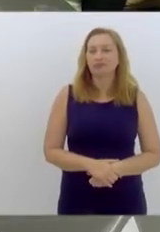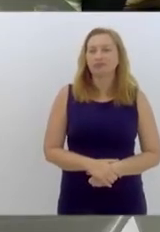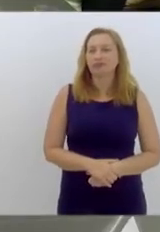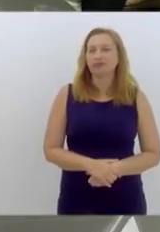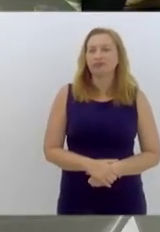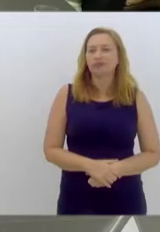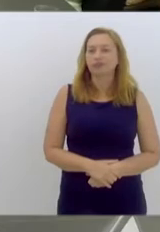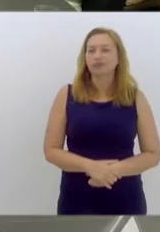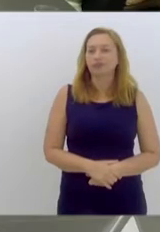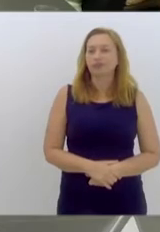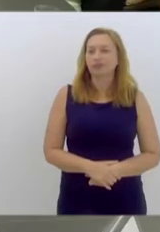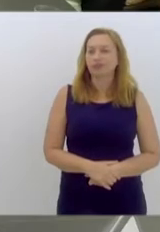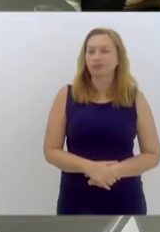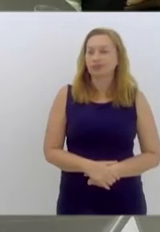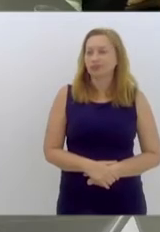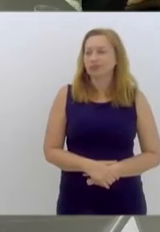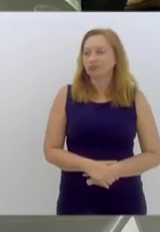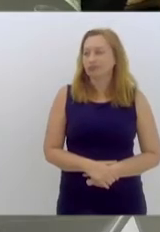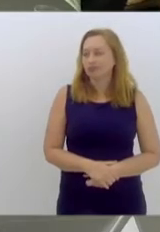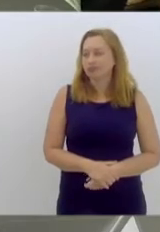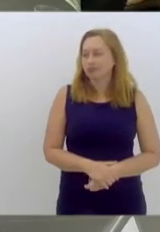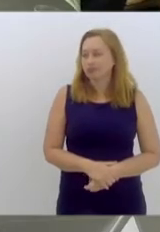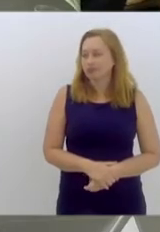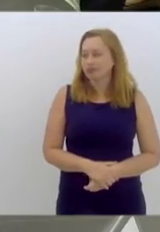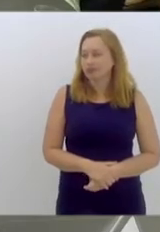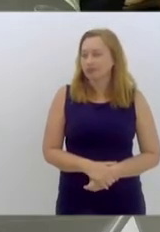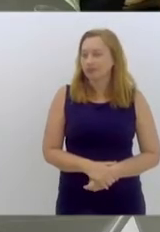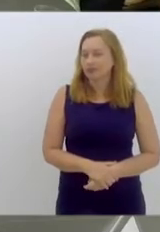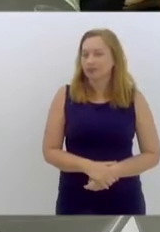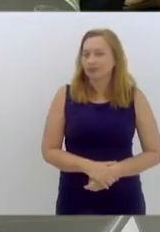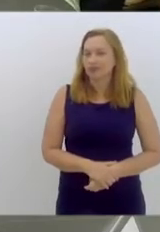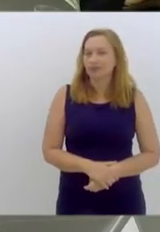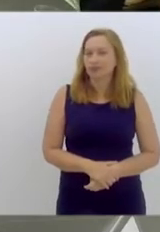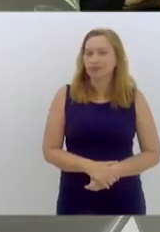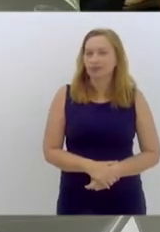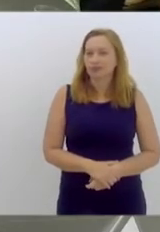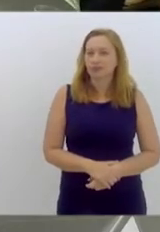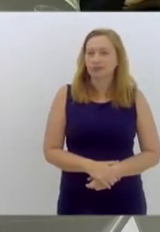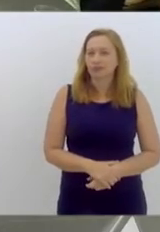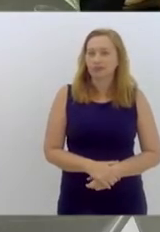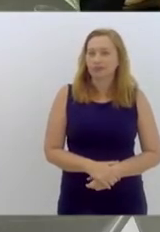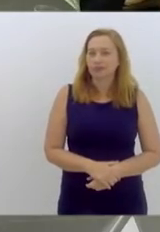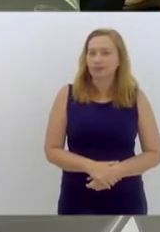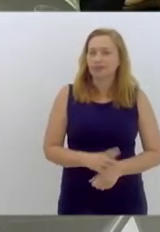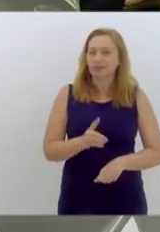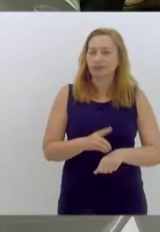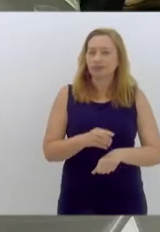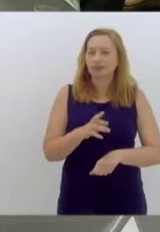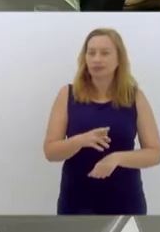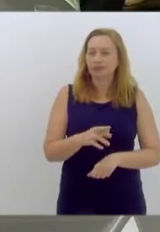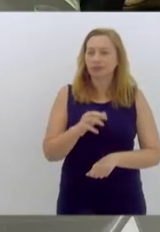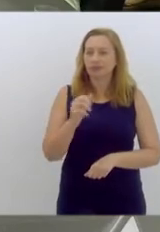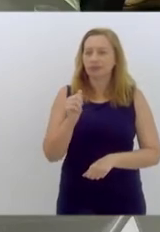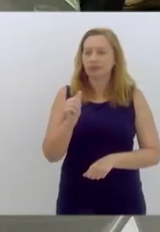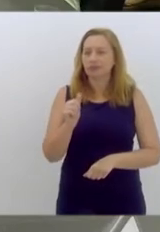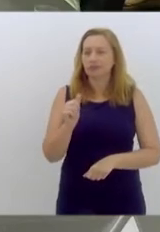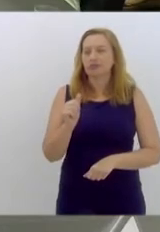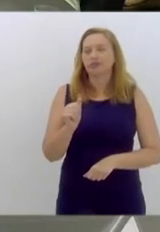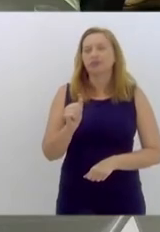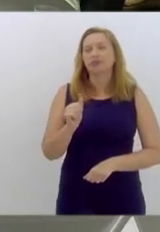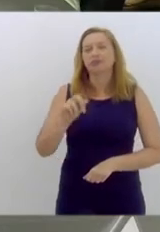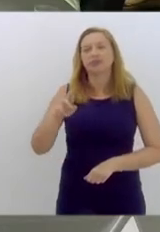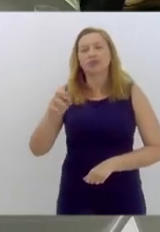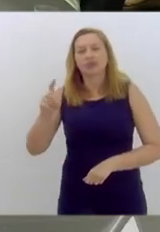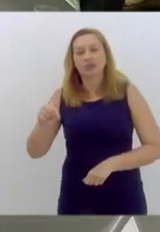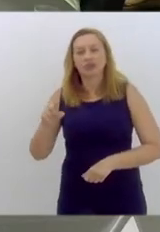favor, doutora. Deixa. Doutora Andréia, por favor. Tá. Em relação a esse pagamento do retroativo,